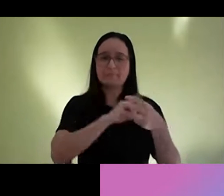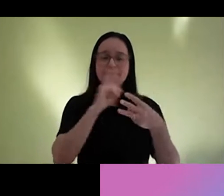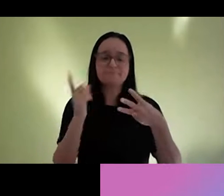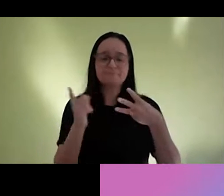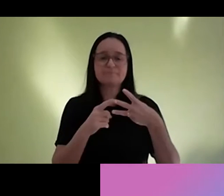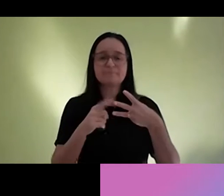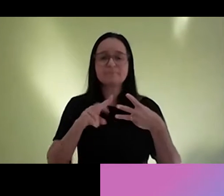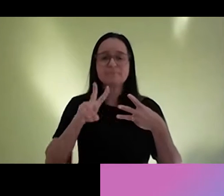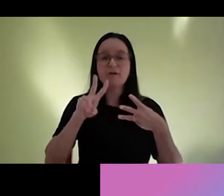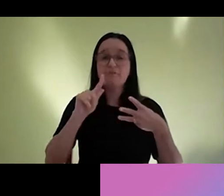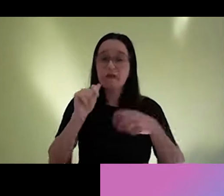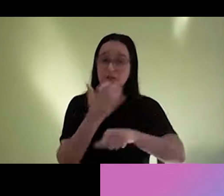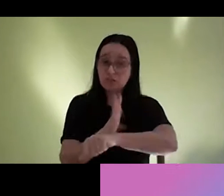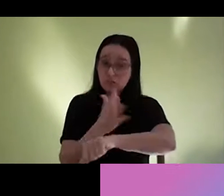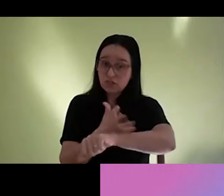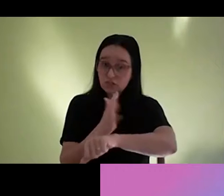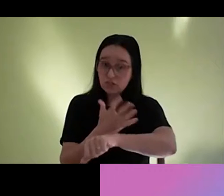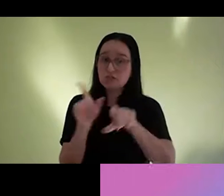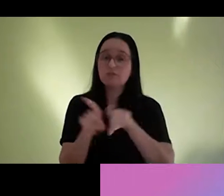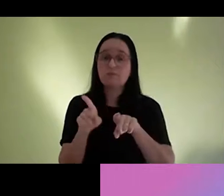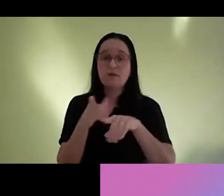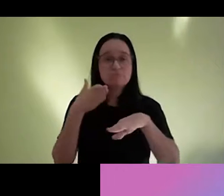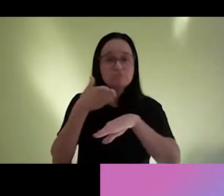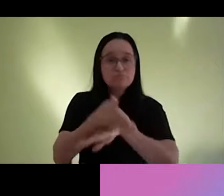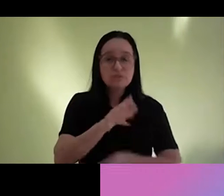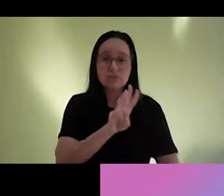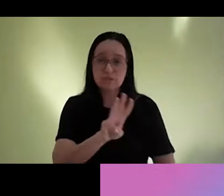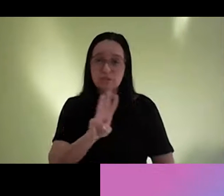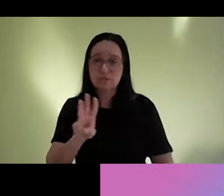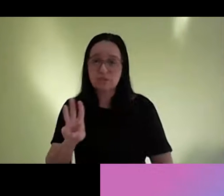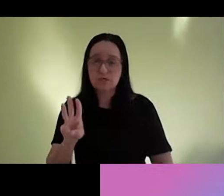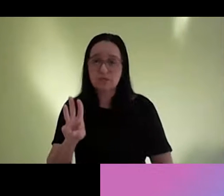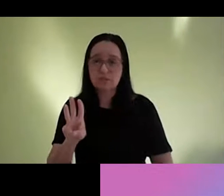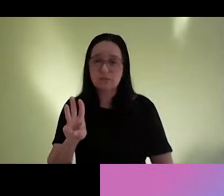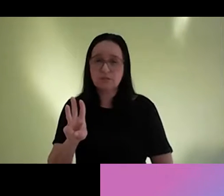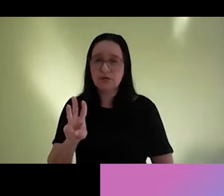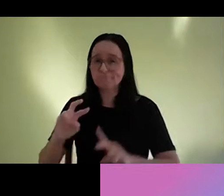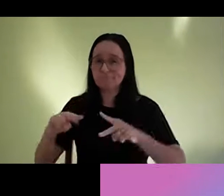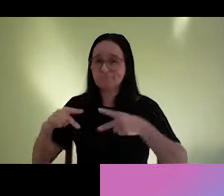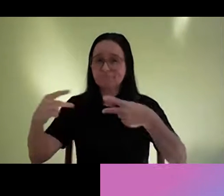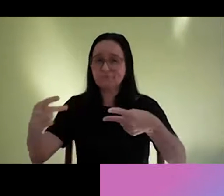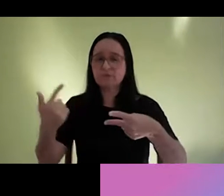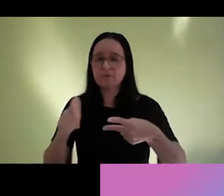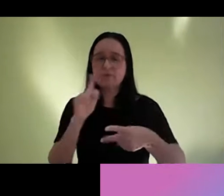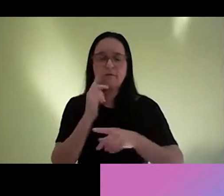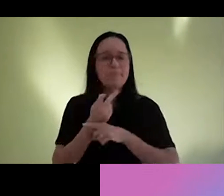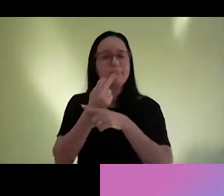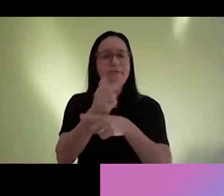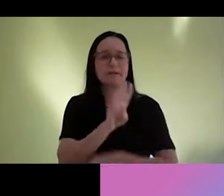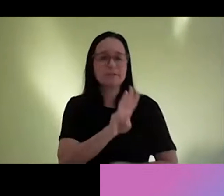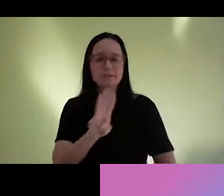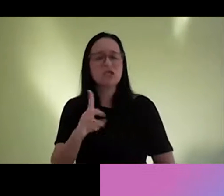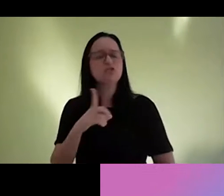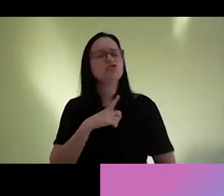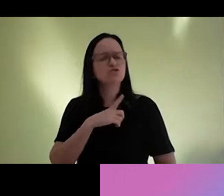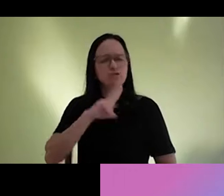para estagiário então entrem no site da IBM infelizmente eu não trouxe o link aqui para vocês mas o site da IBM tem tem